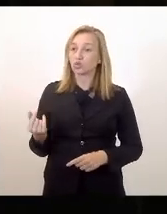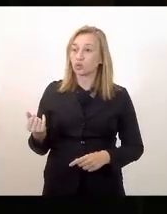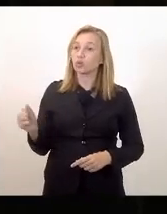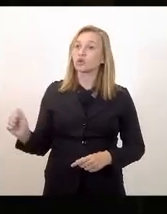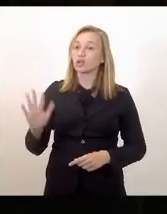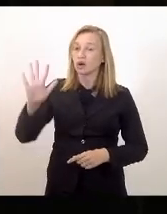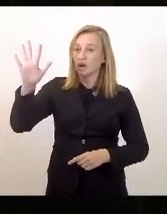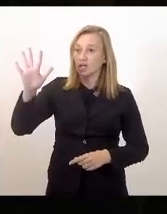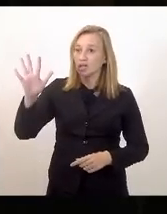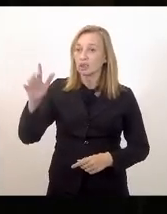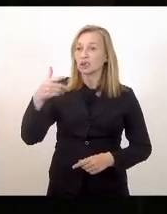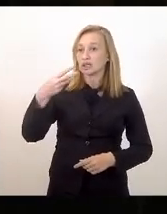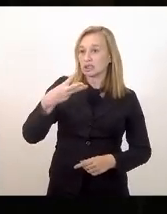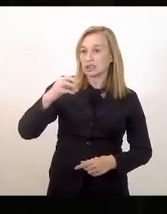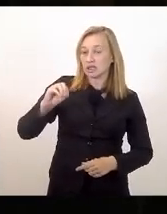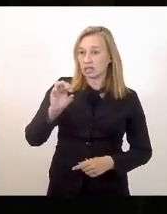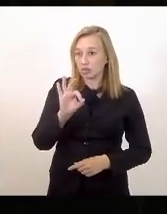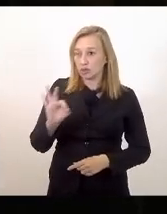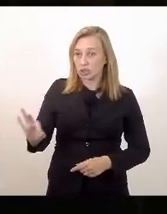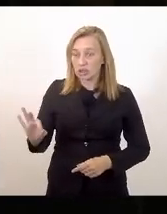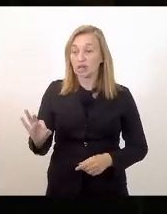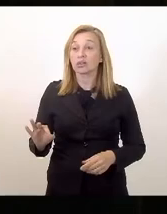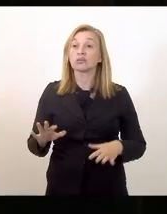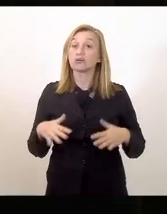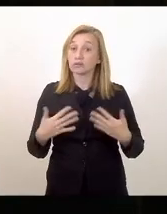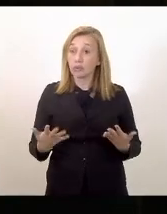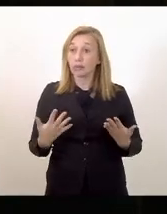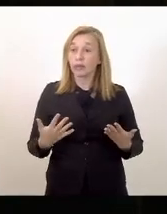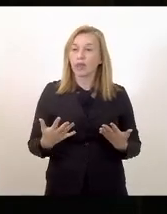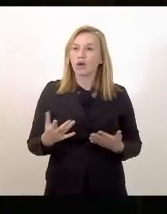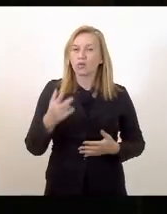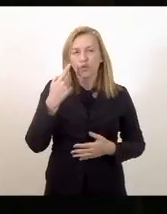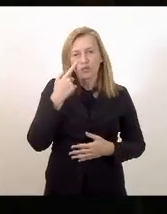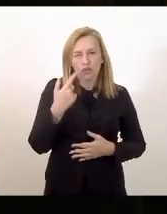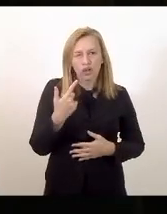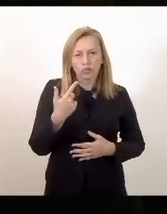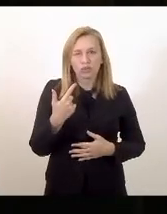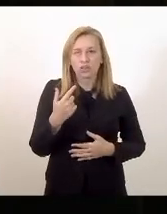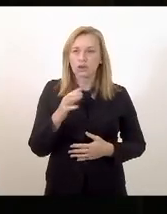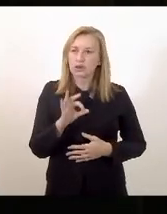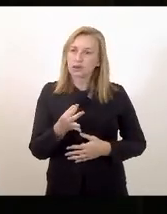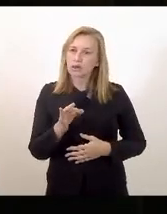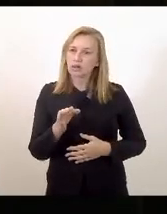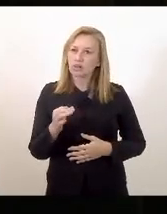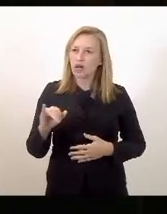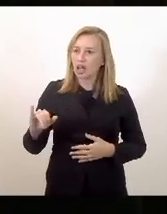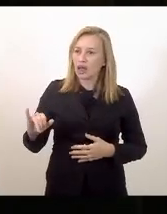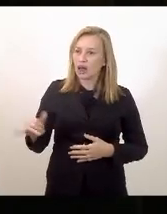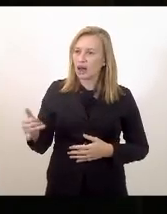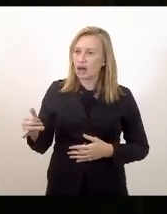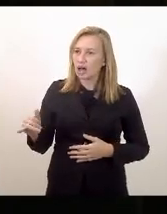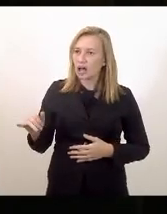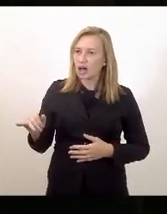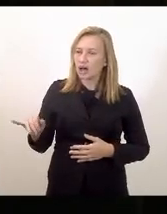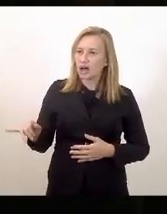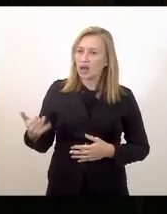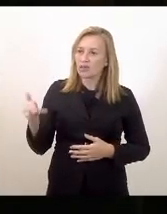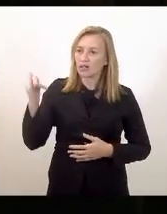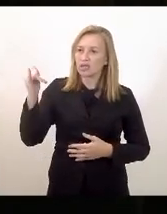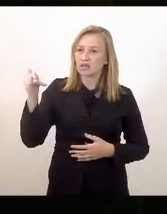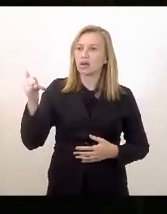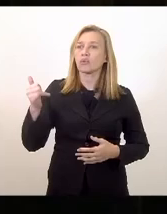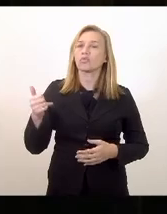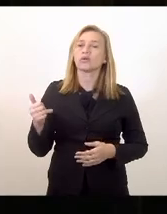em cerca de 30%. Ou seja, quando a gente olha, inclusive, a inflação, lá nas